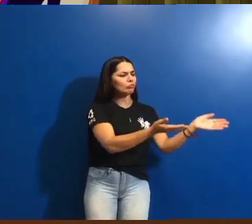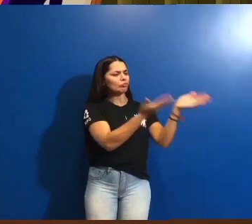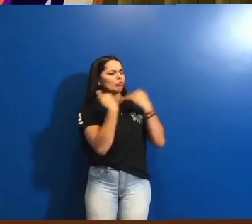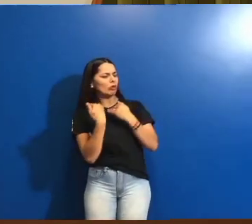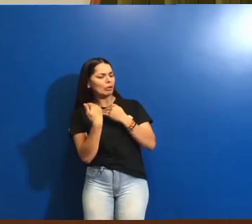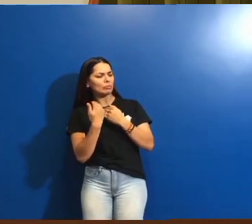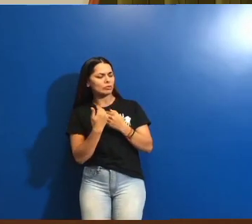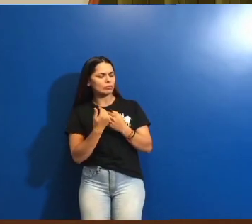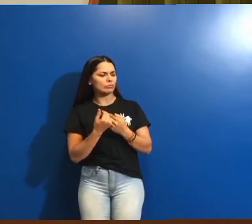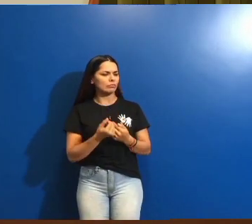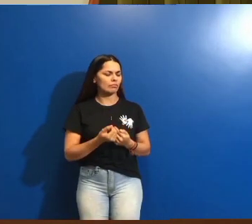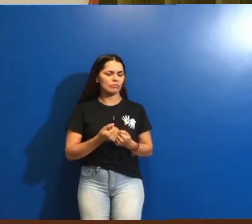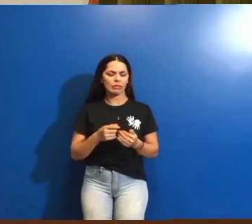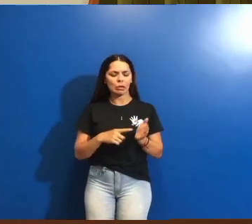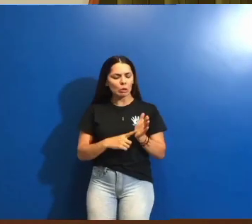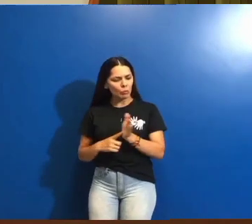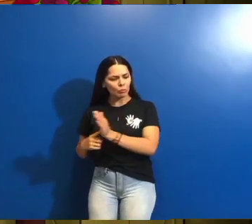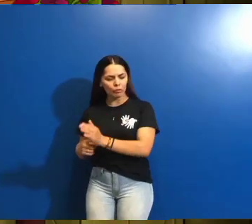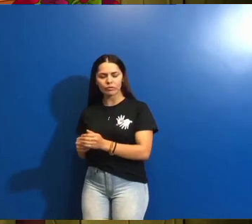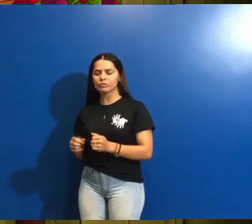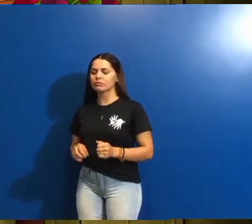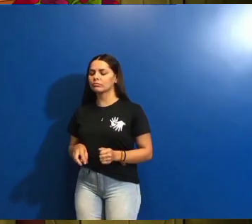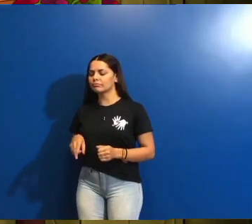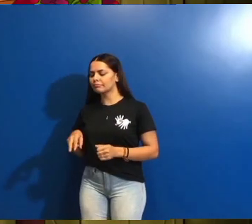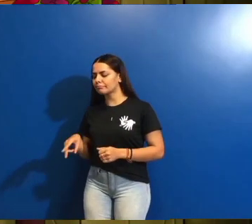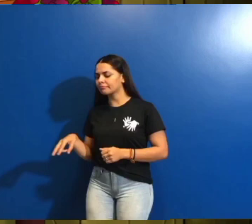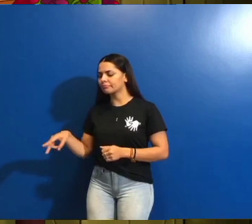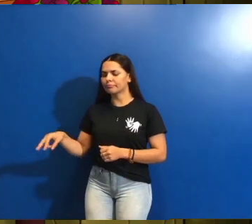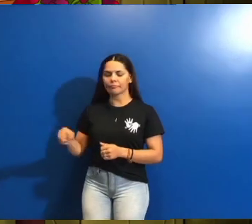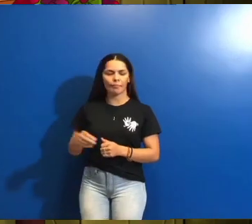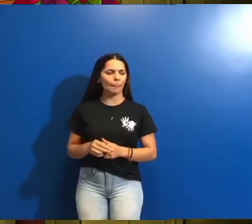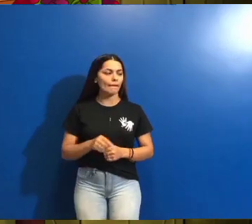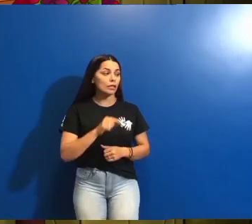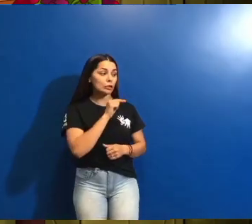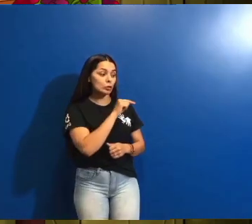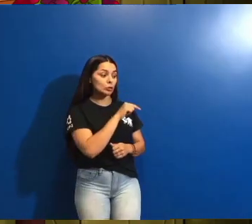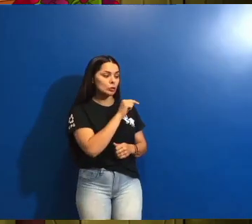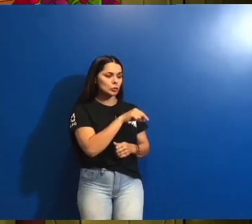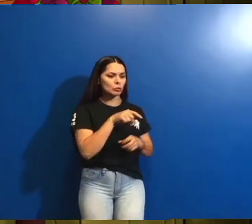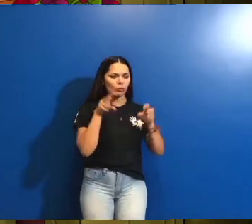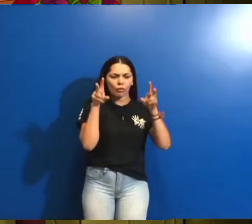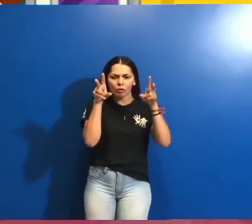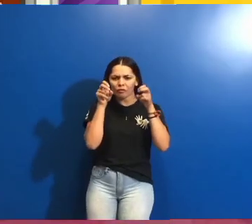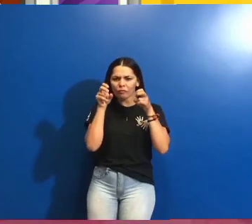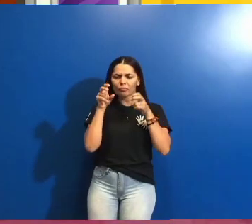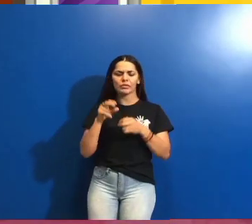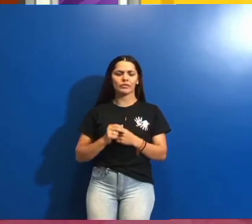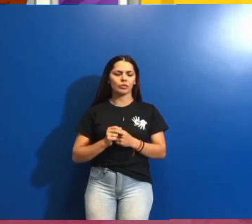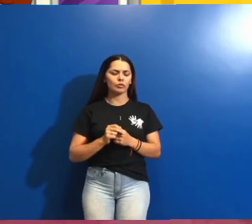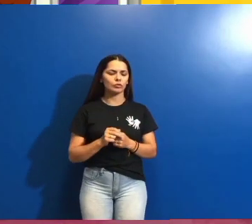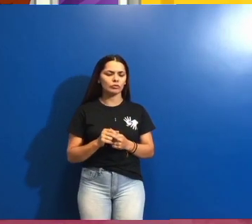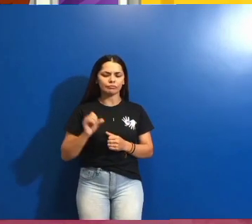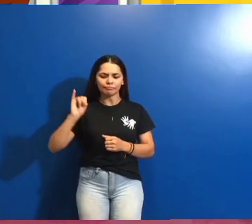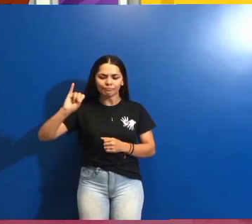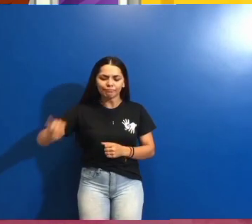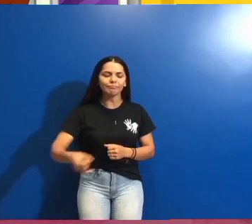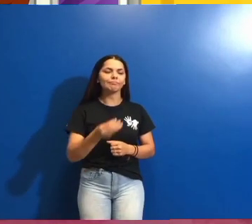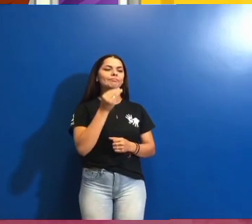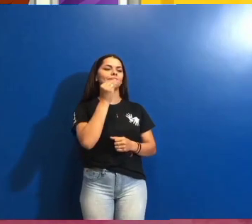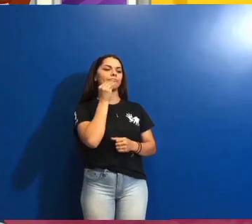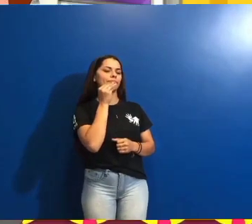Vamos, garota, eu vou te mostrar, disse ela. João, que estava observando tudo do lado de